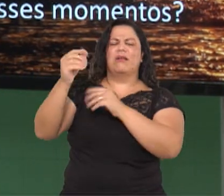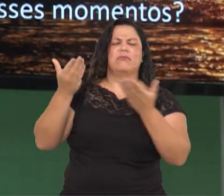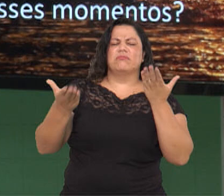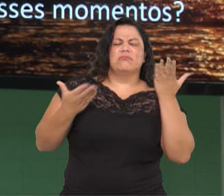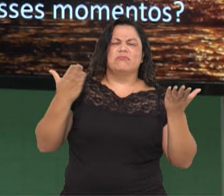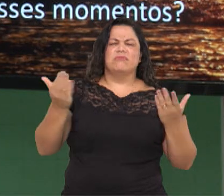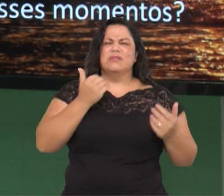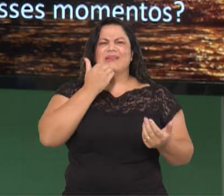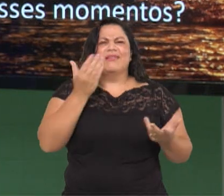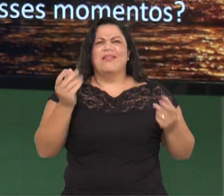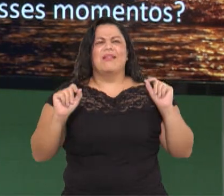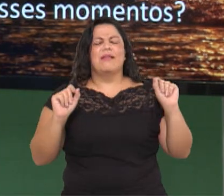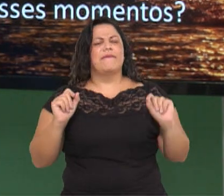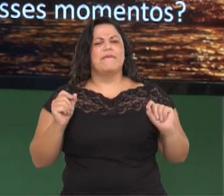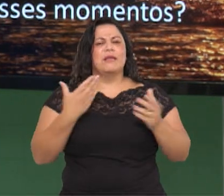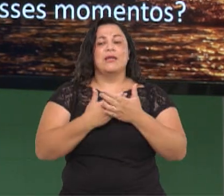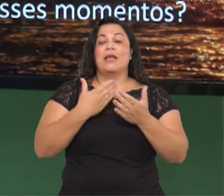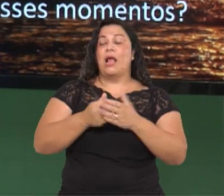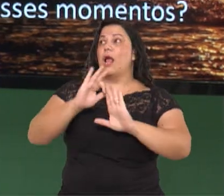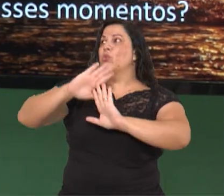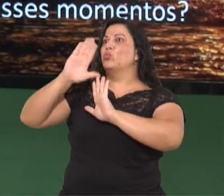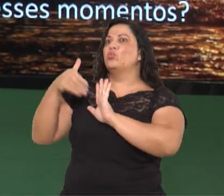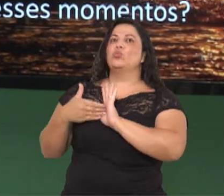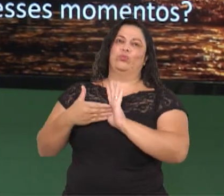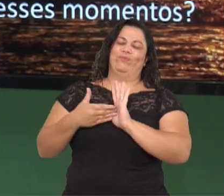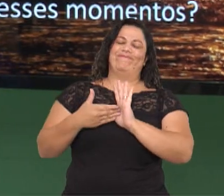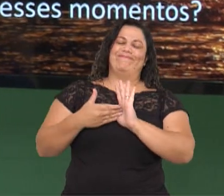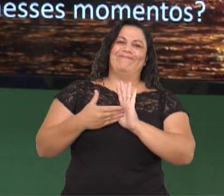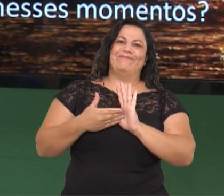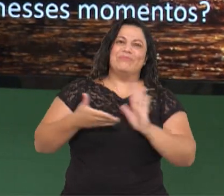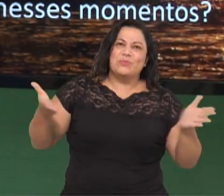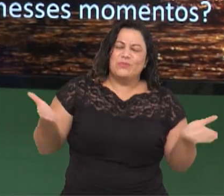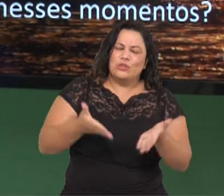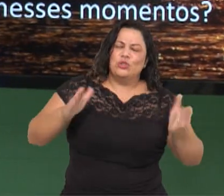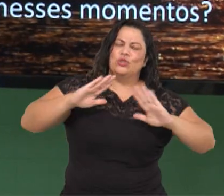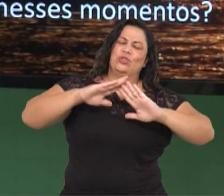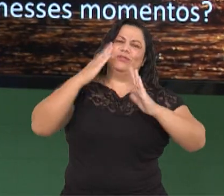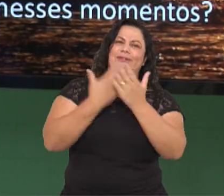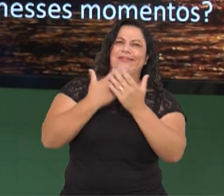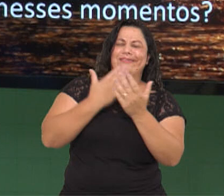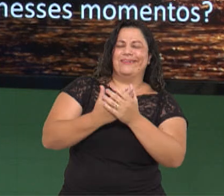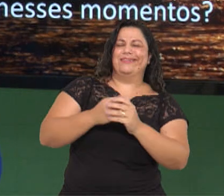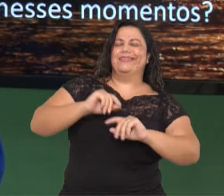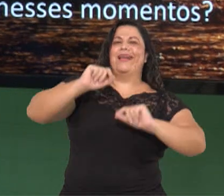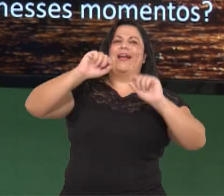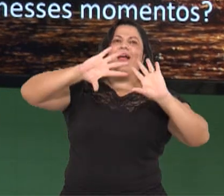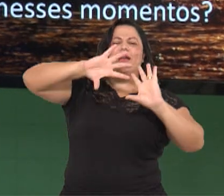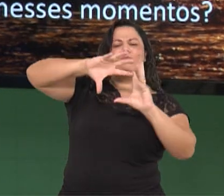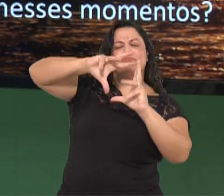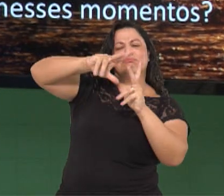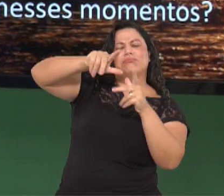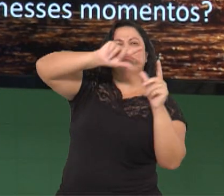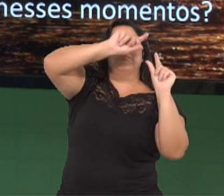O que isso tem a ver com a nossa aula? Tudo. Hoje, na nossa aula de astronomia, a gente vai falar um pouco